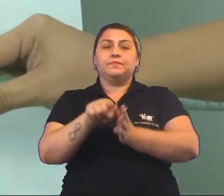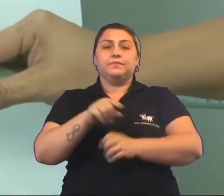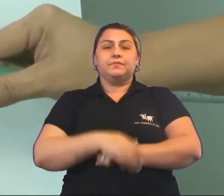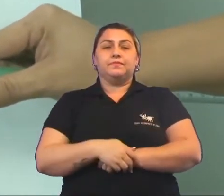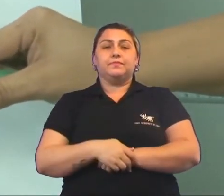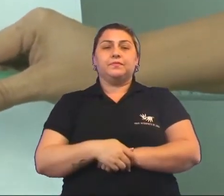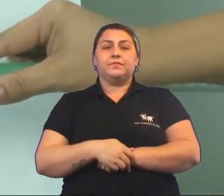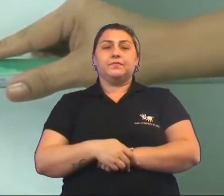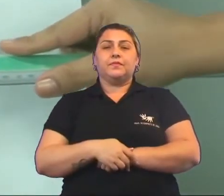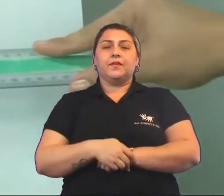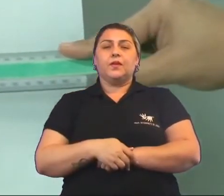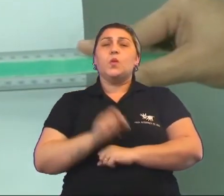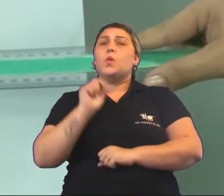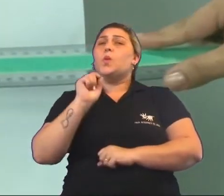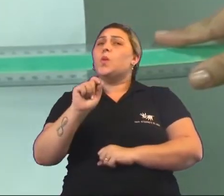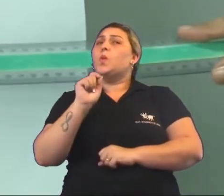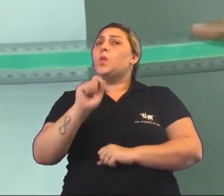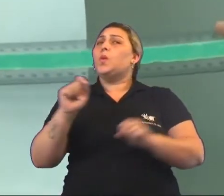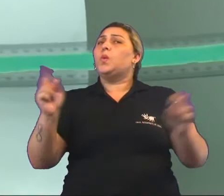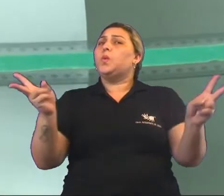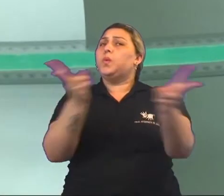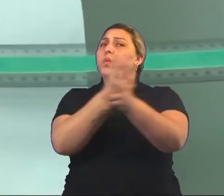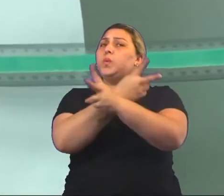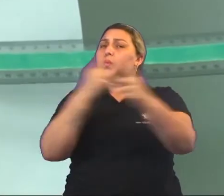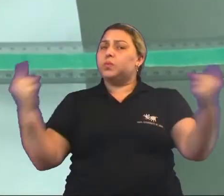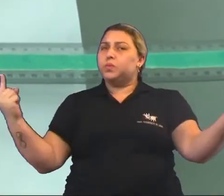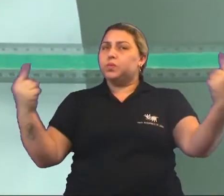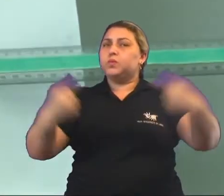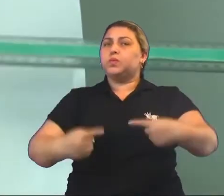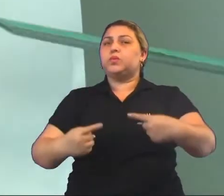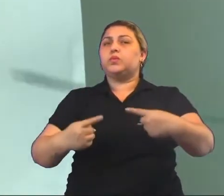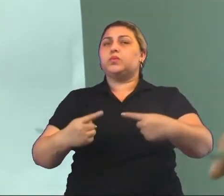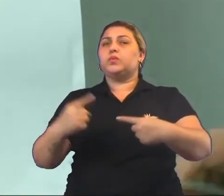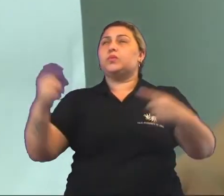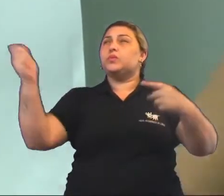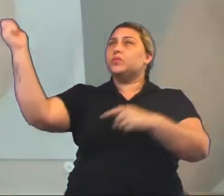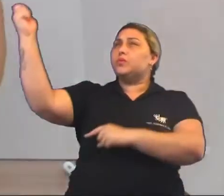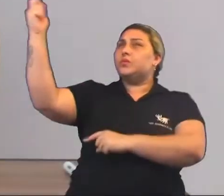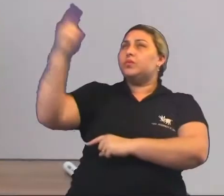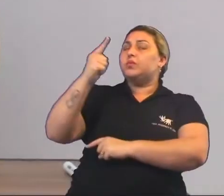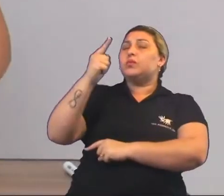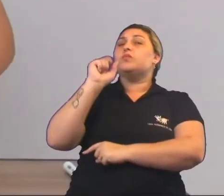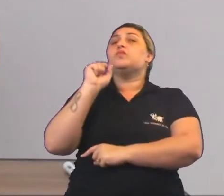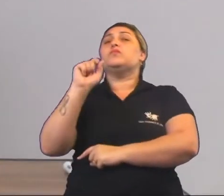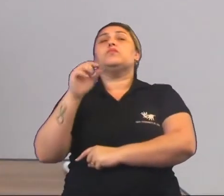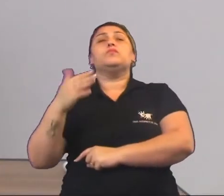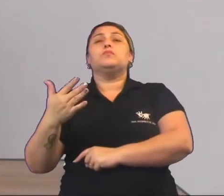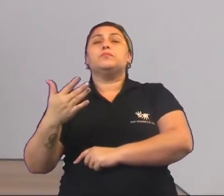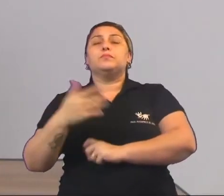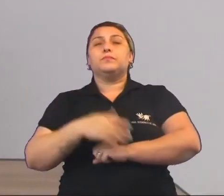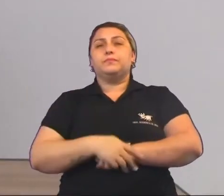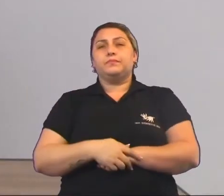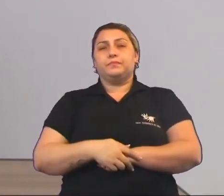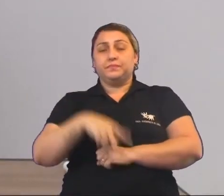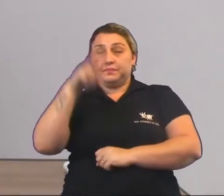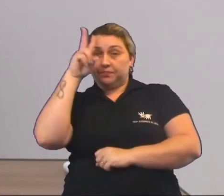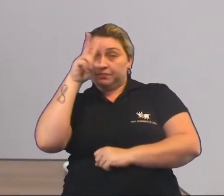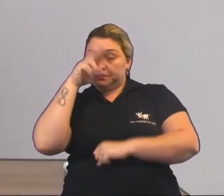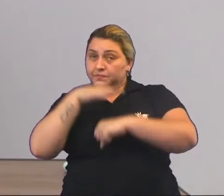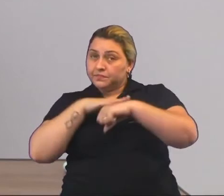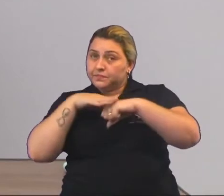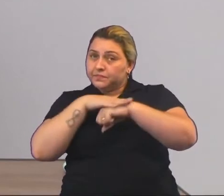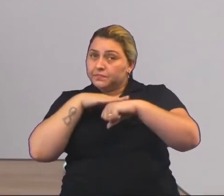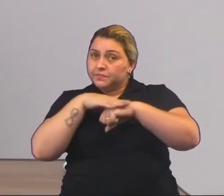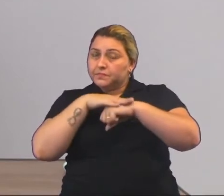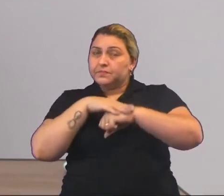que eu trouxe. O que o vento estava disputando com o sol? E aí? Lembra que eu